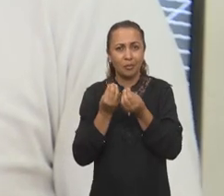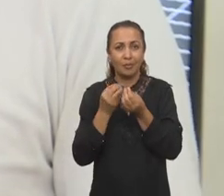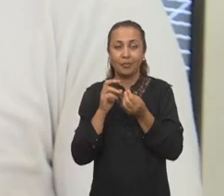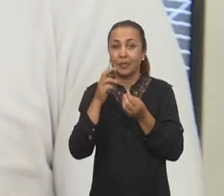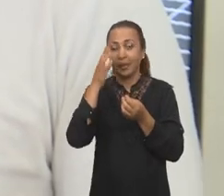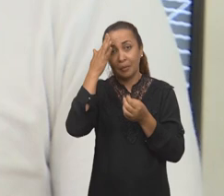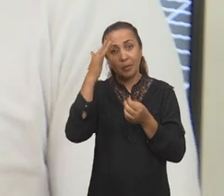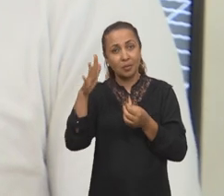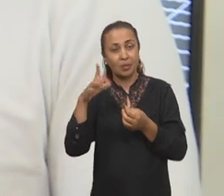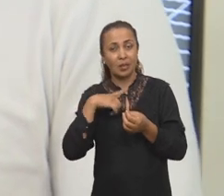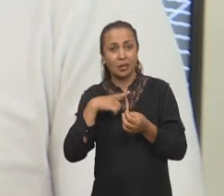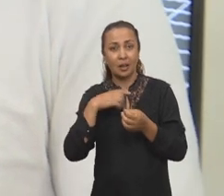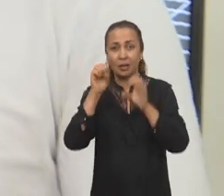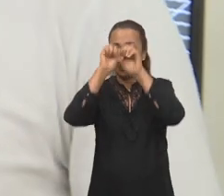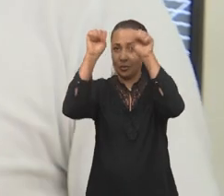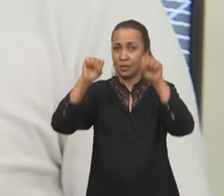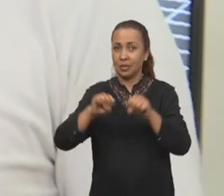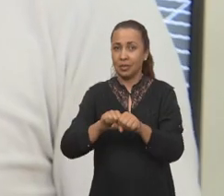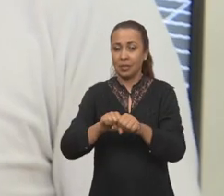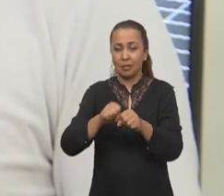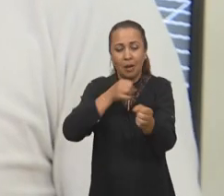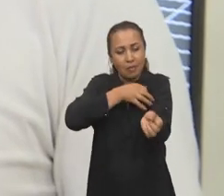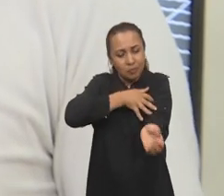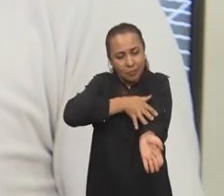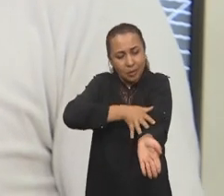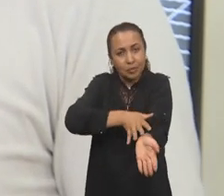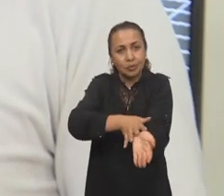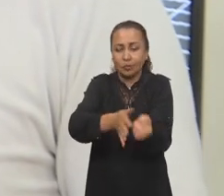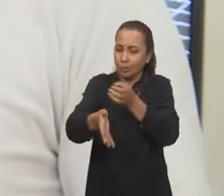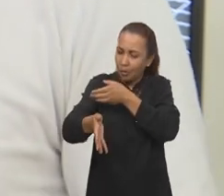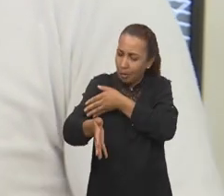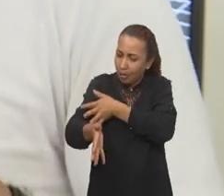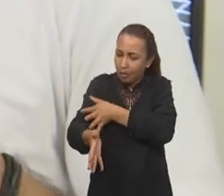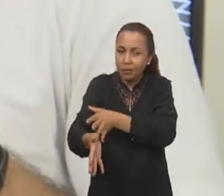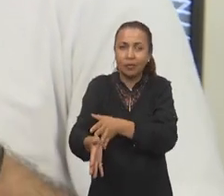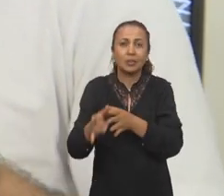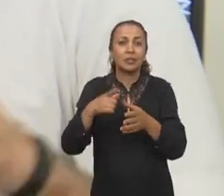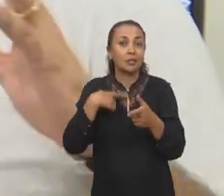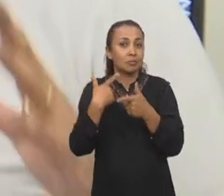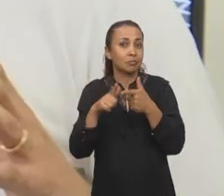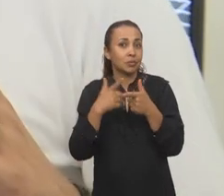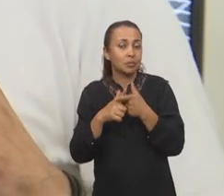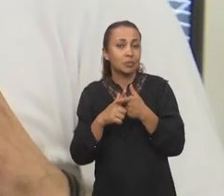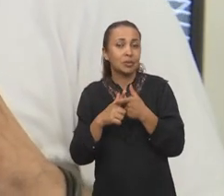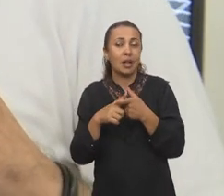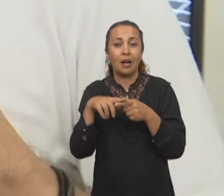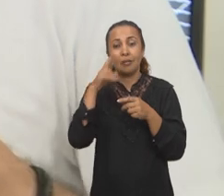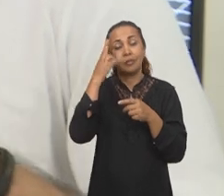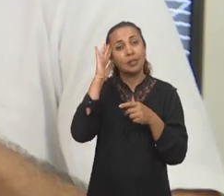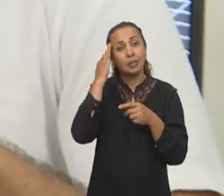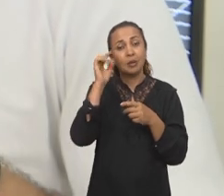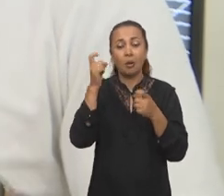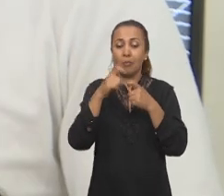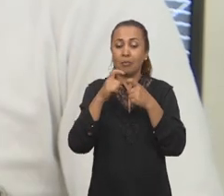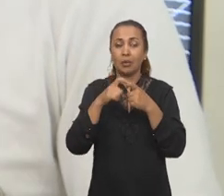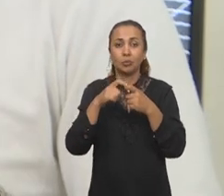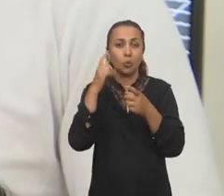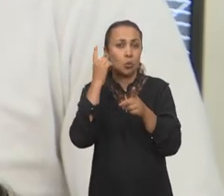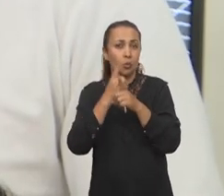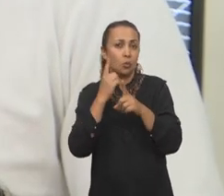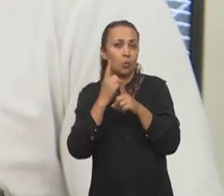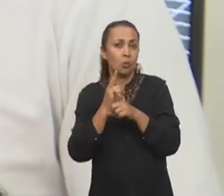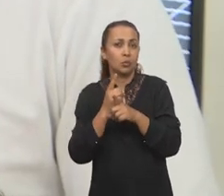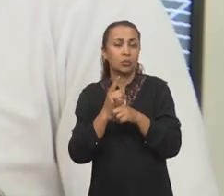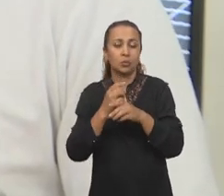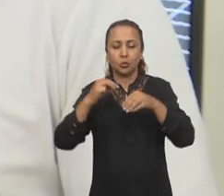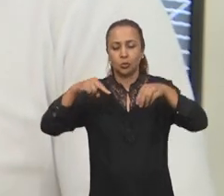sistema vascular com algum tipo de deformidade então suponhamos que o médico detekt